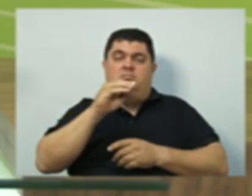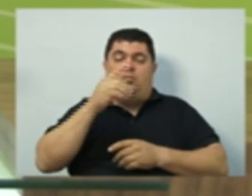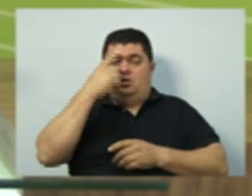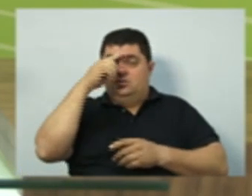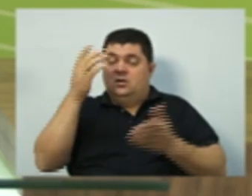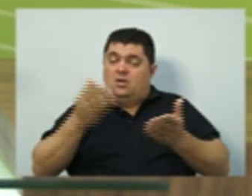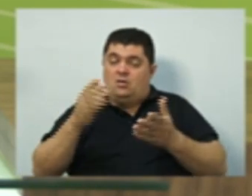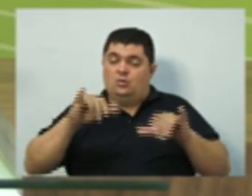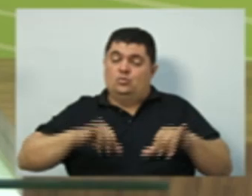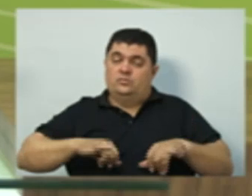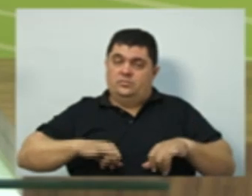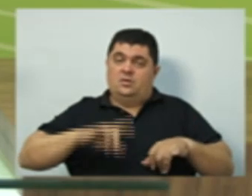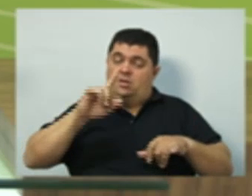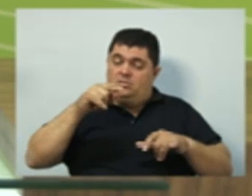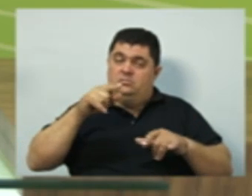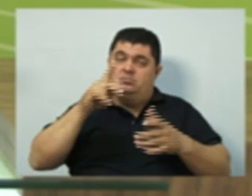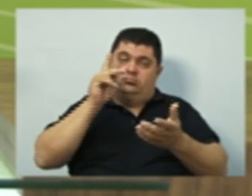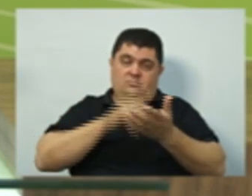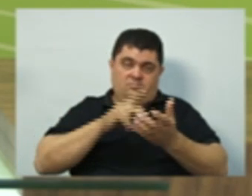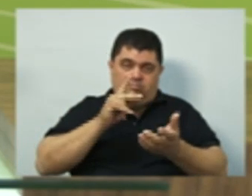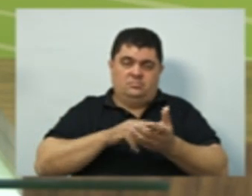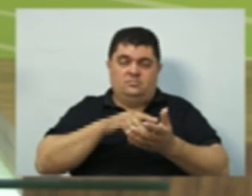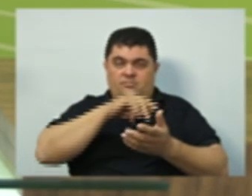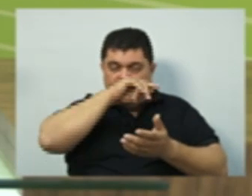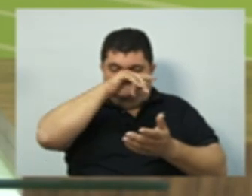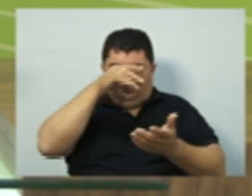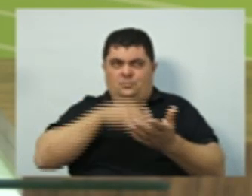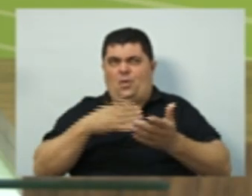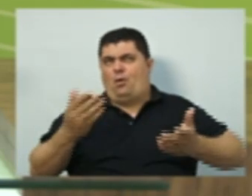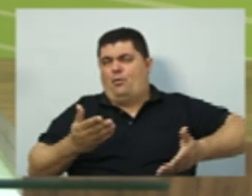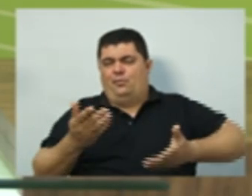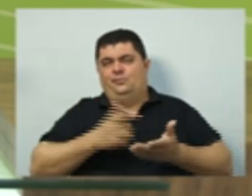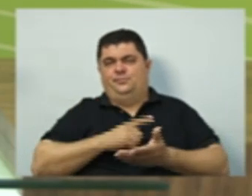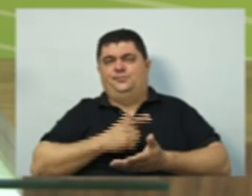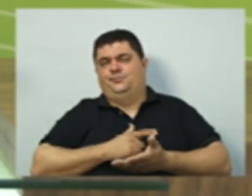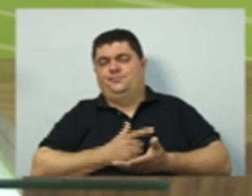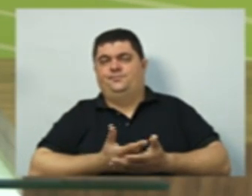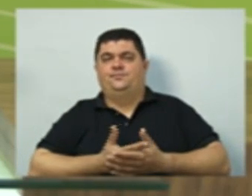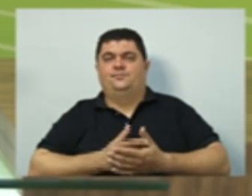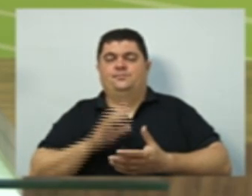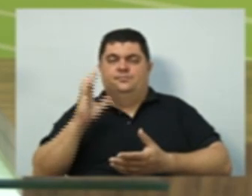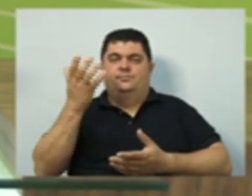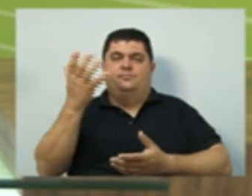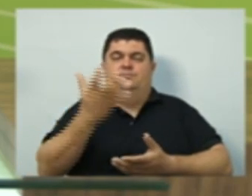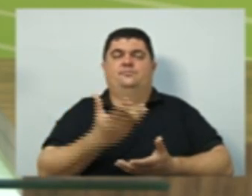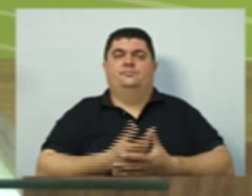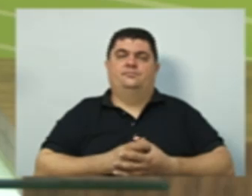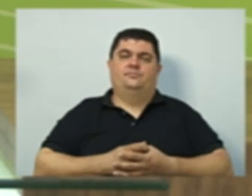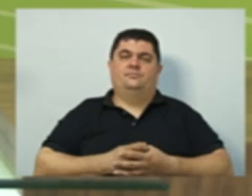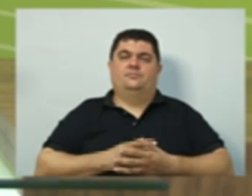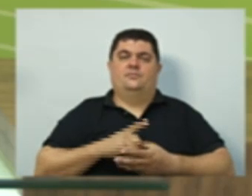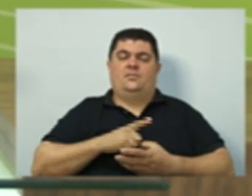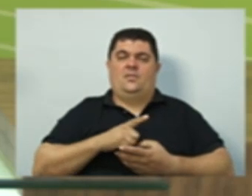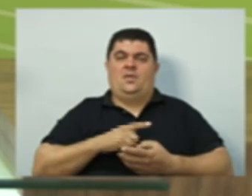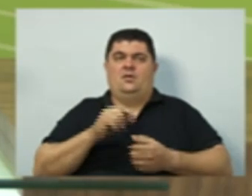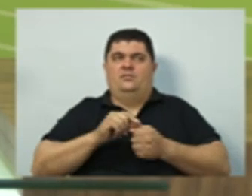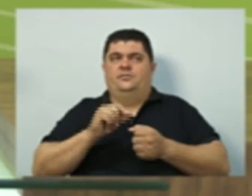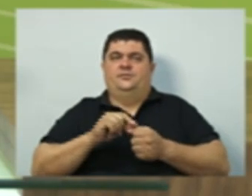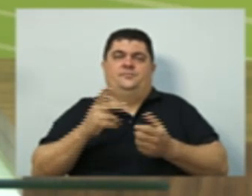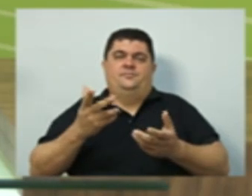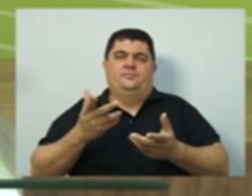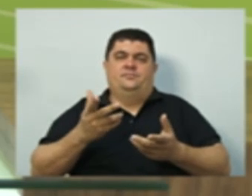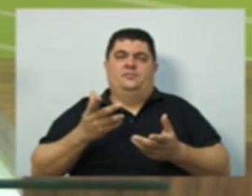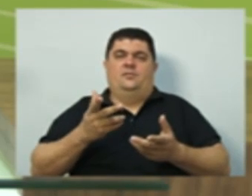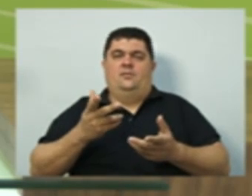ideia de sofrer, ela muitas vezes, até hoje, se a gente for pensar em alguns pontos, ela acontece. As pessoas, elas se submetem a